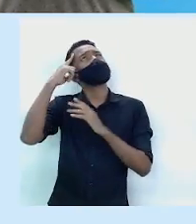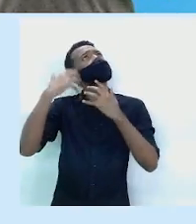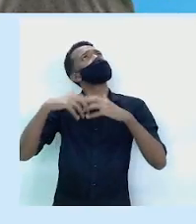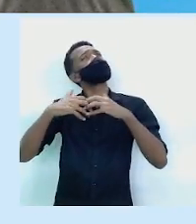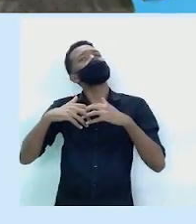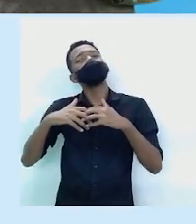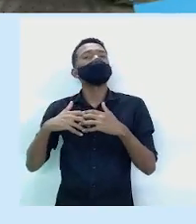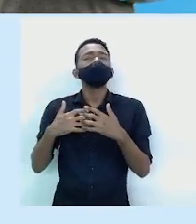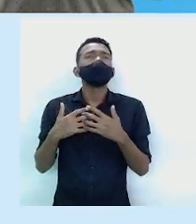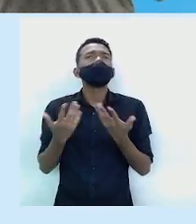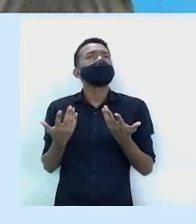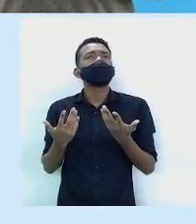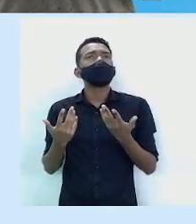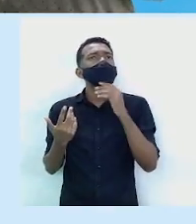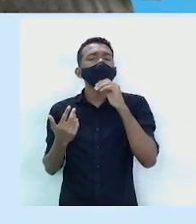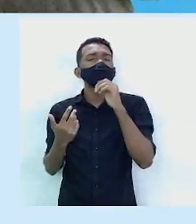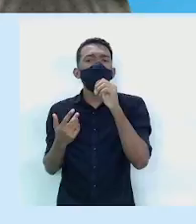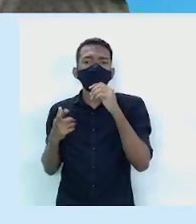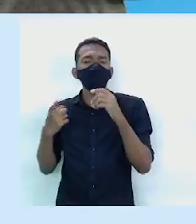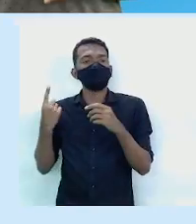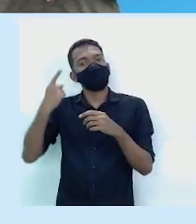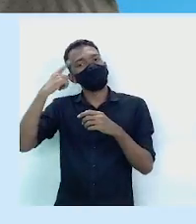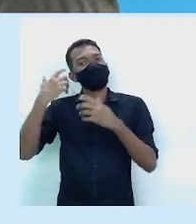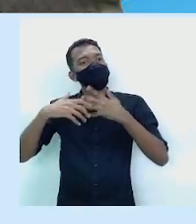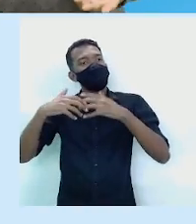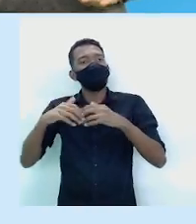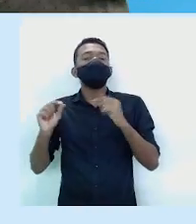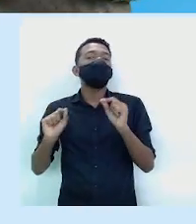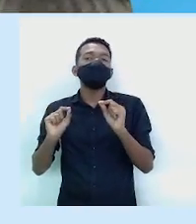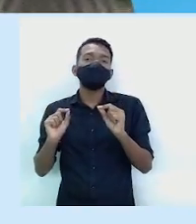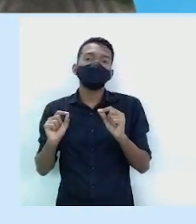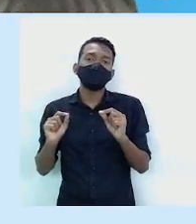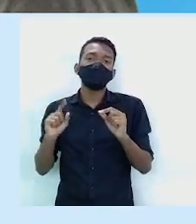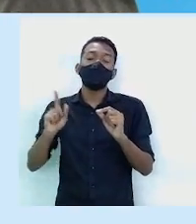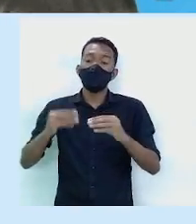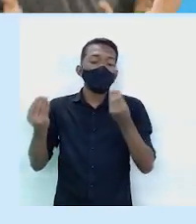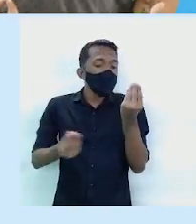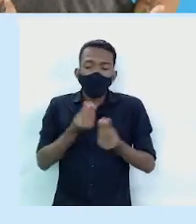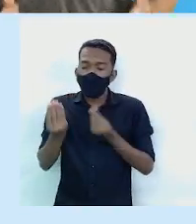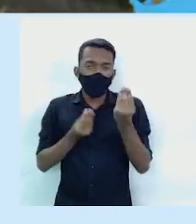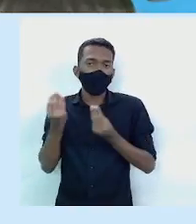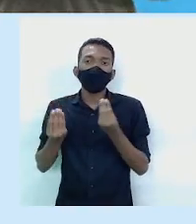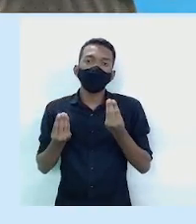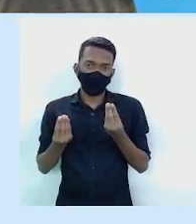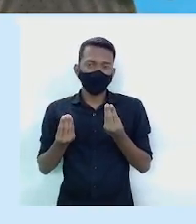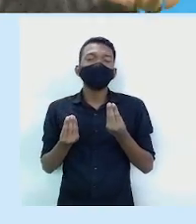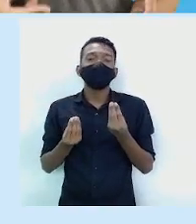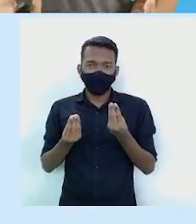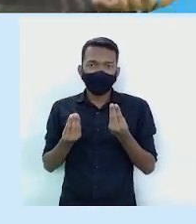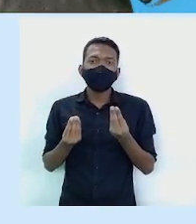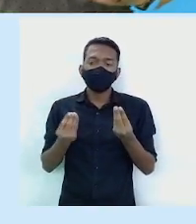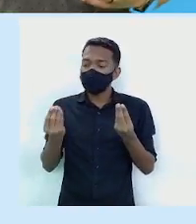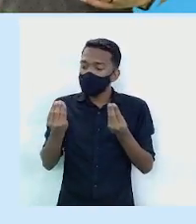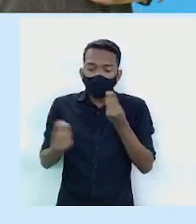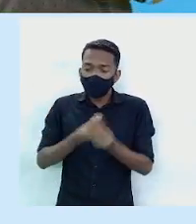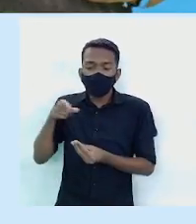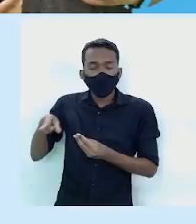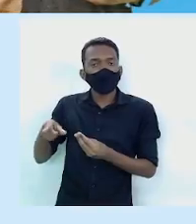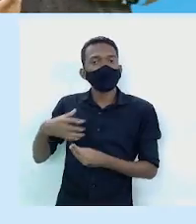último questionamento que a gente precisa refletir na composição do roteiro é como, de que maneira